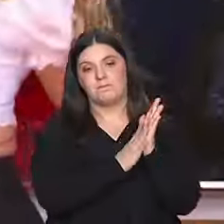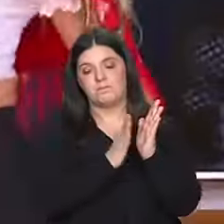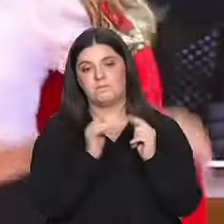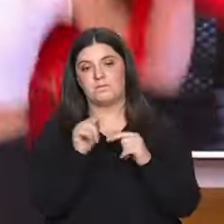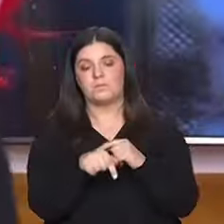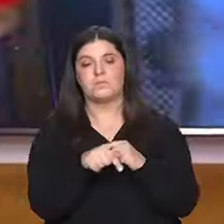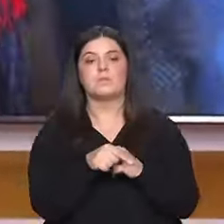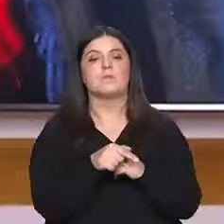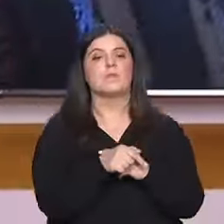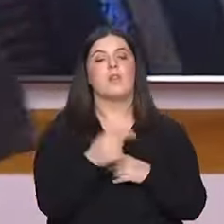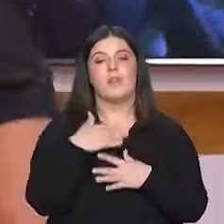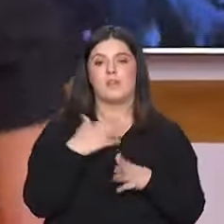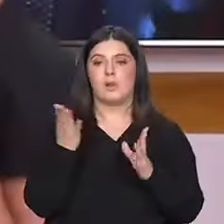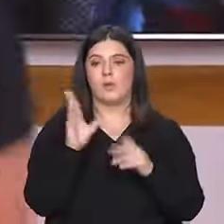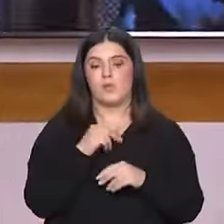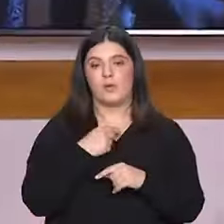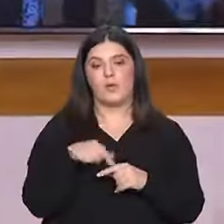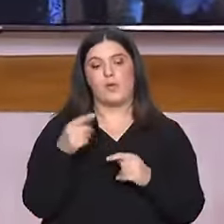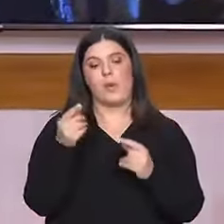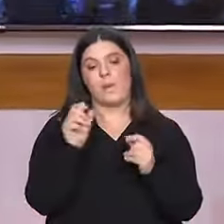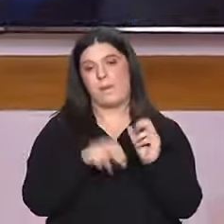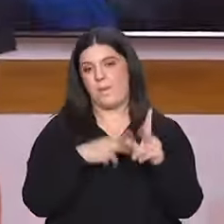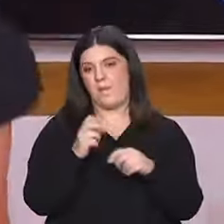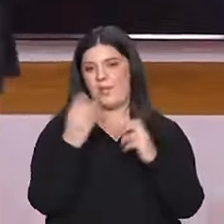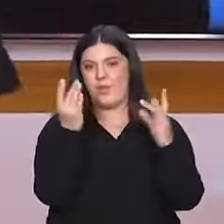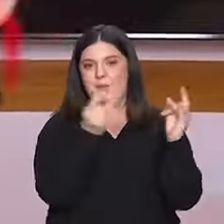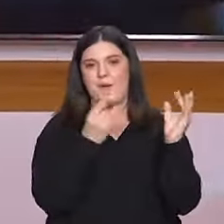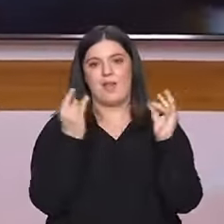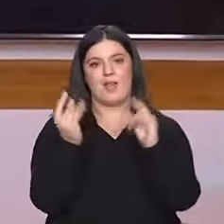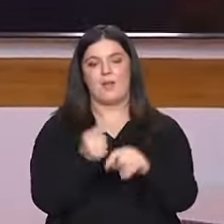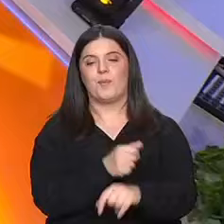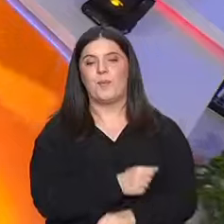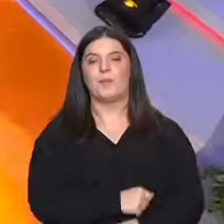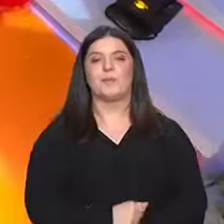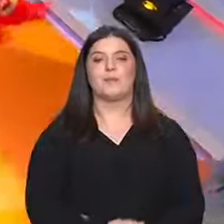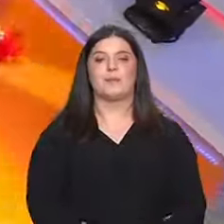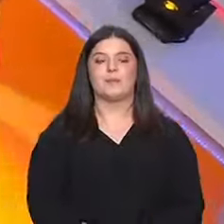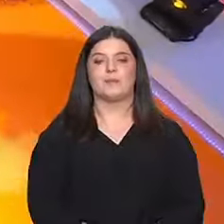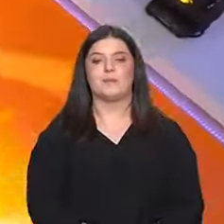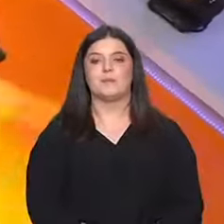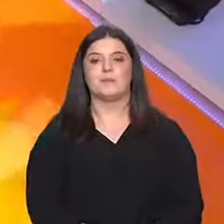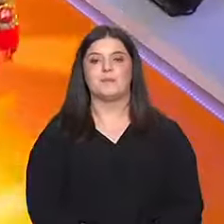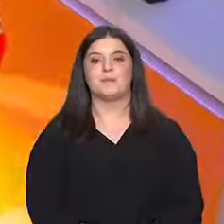mão, vem dançar comigo a modinha do malhão. Lindo!